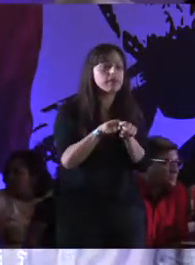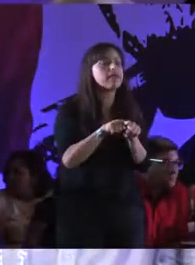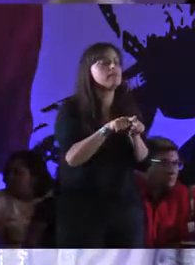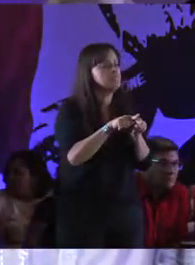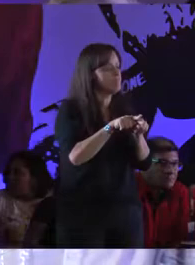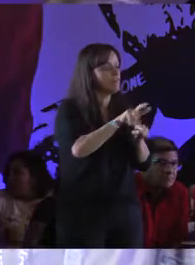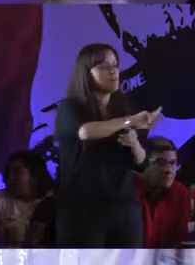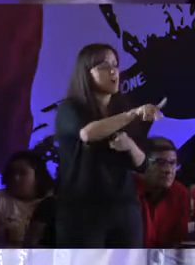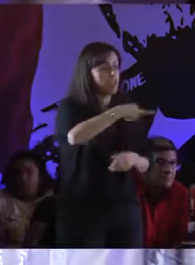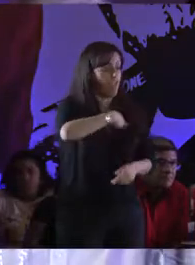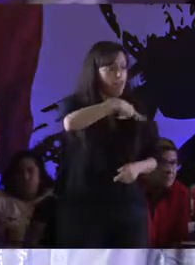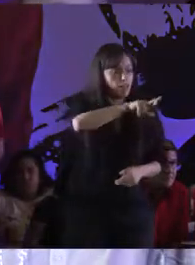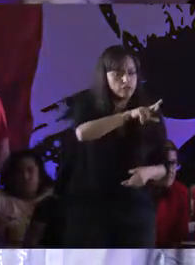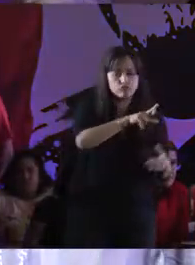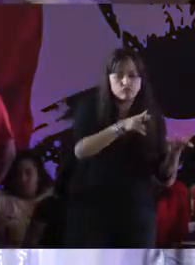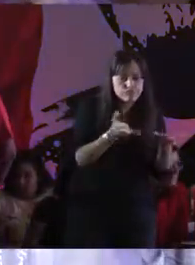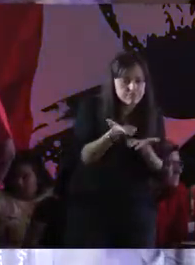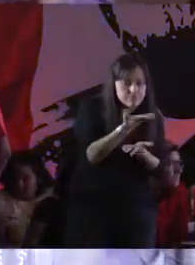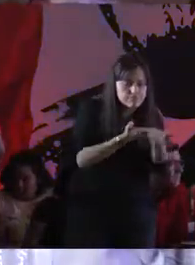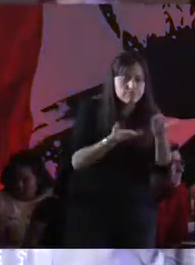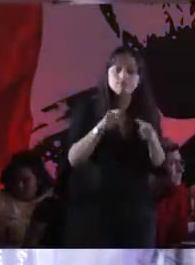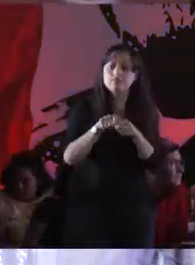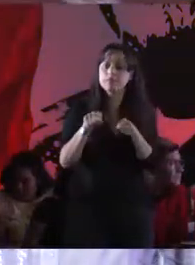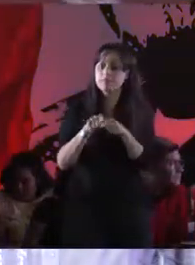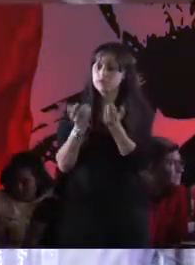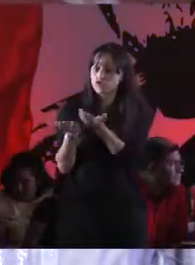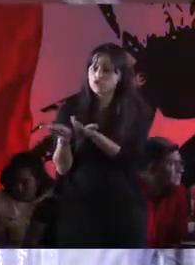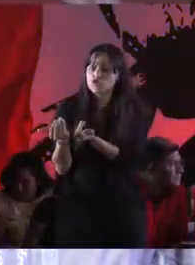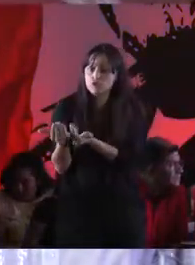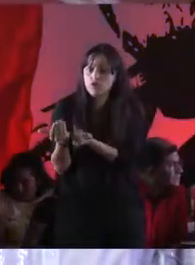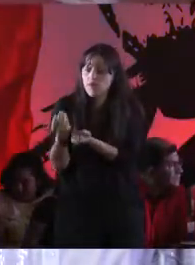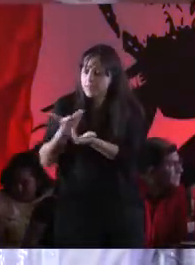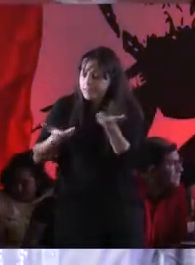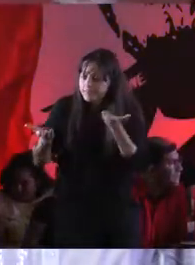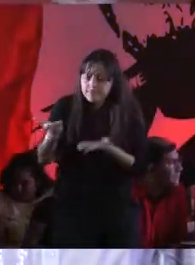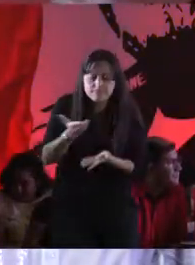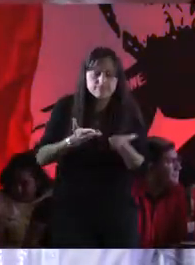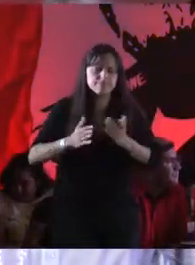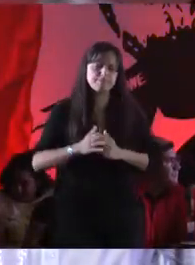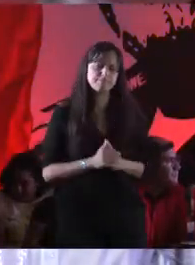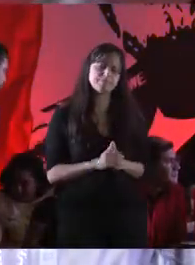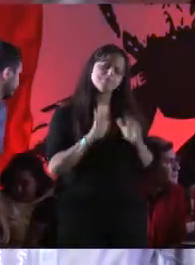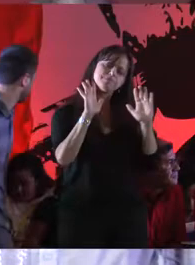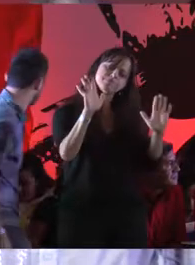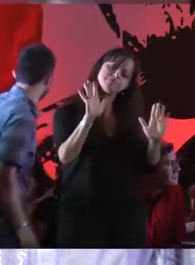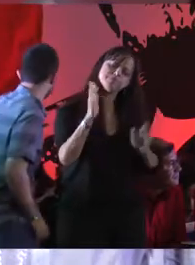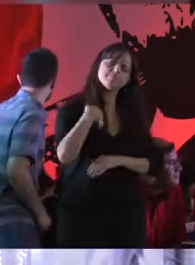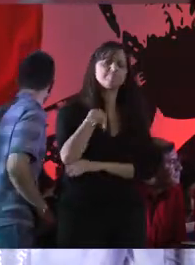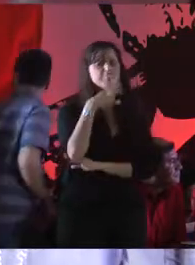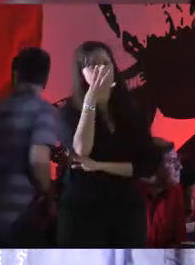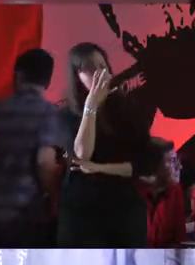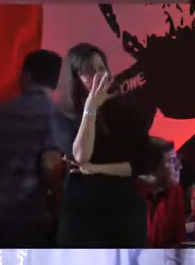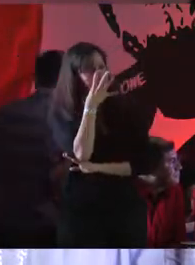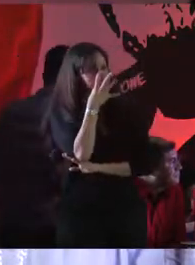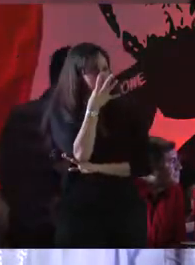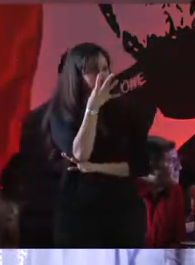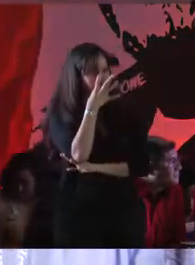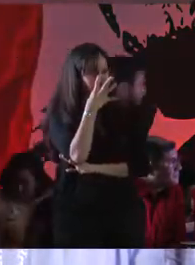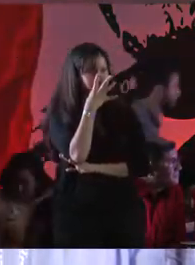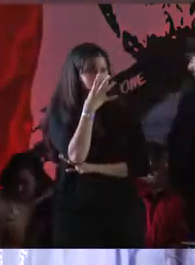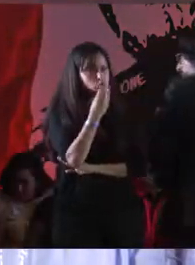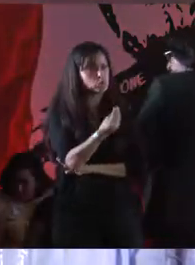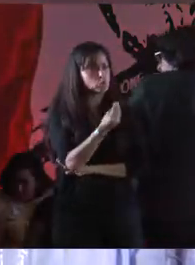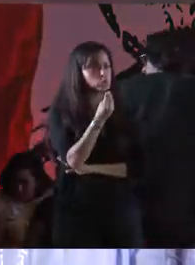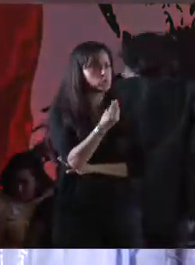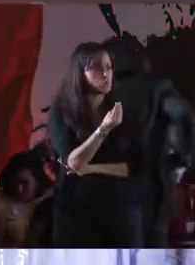pela juventude. É uma história riquíssima. Agora, me impressiona o ódio das